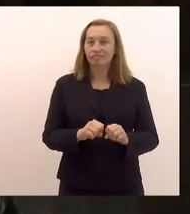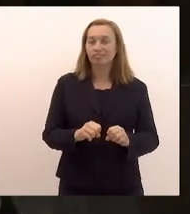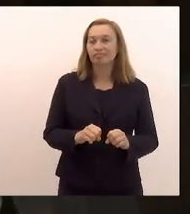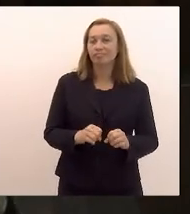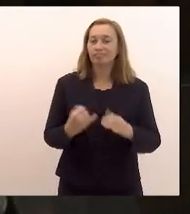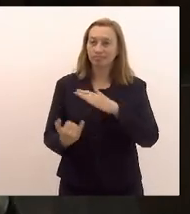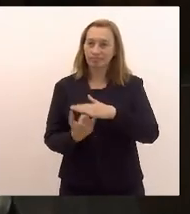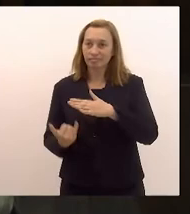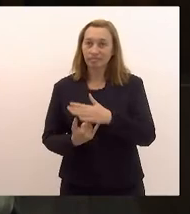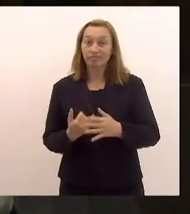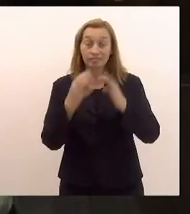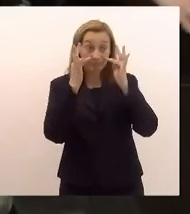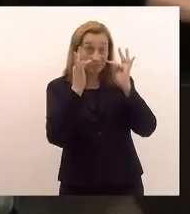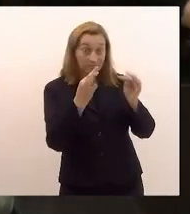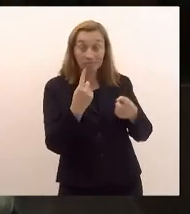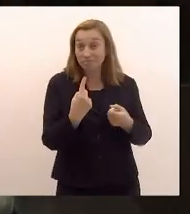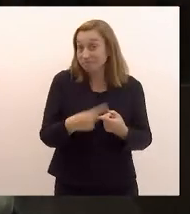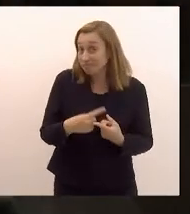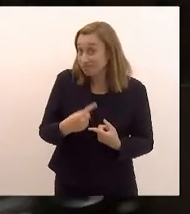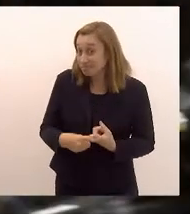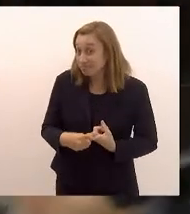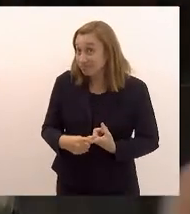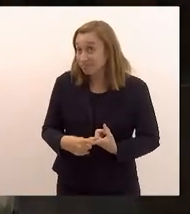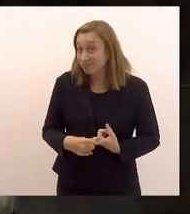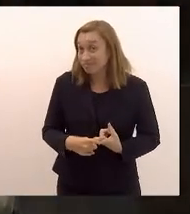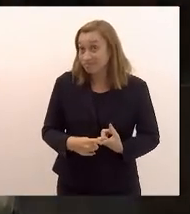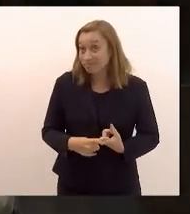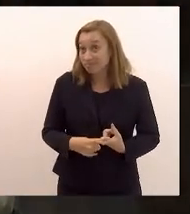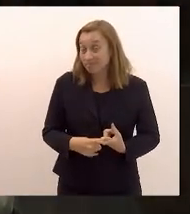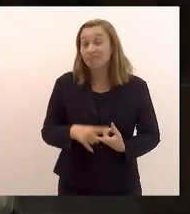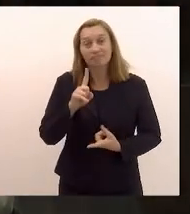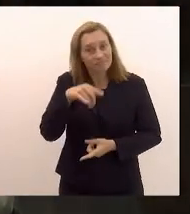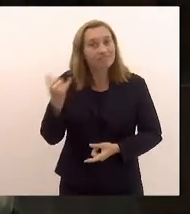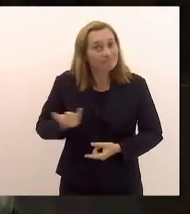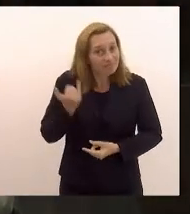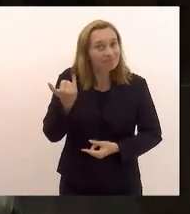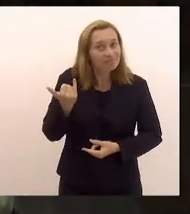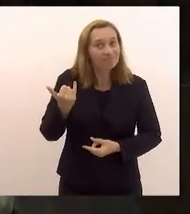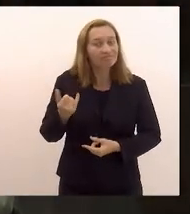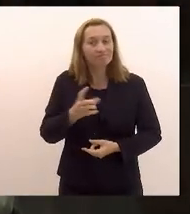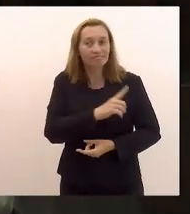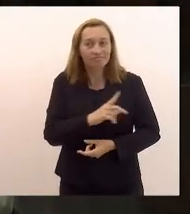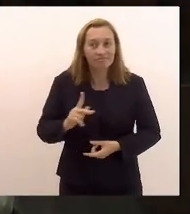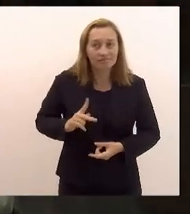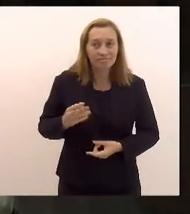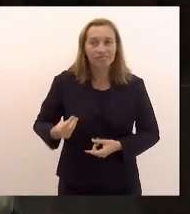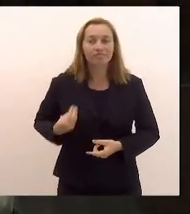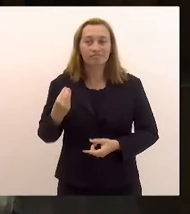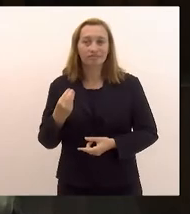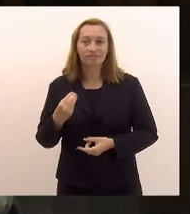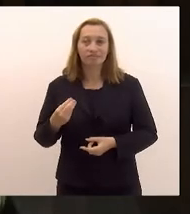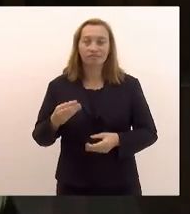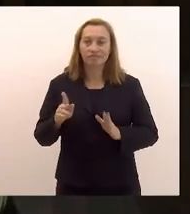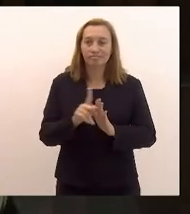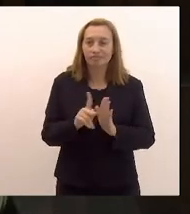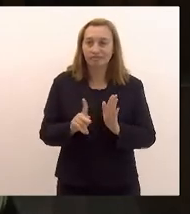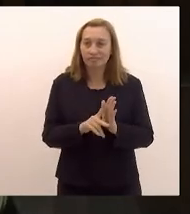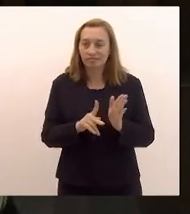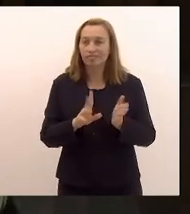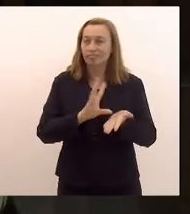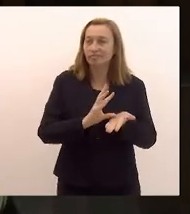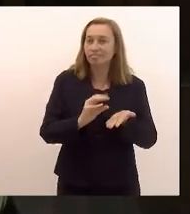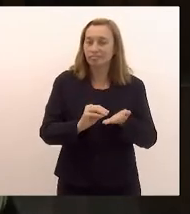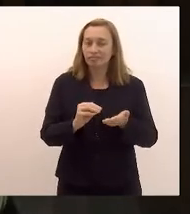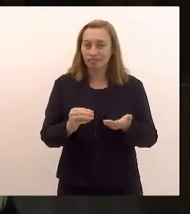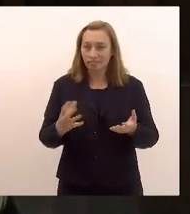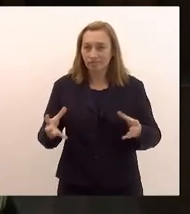senhora trouxe aqui o testemunho porque é é é muito importante a presença da Defensoria Pública para além das frotas corporativas